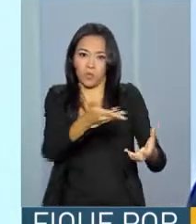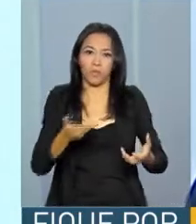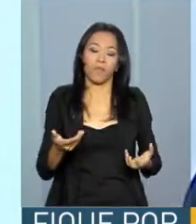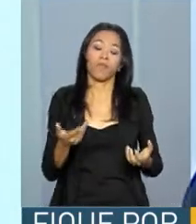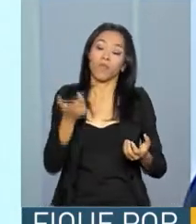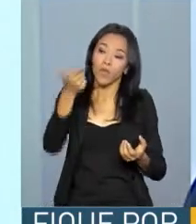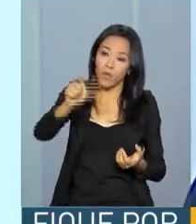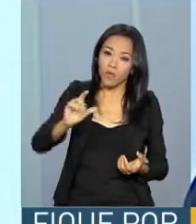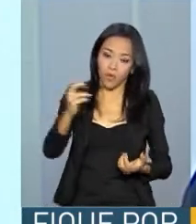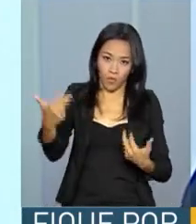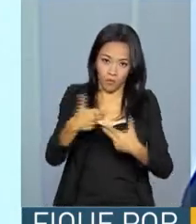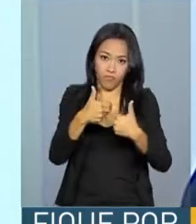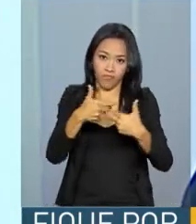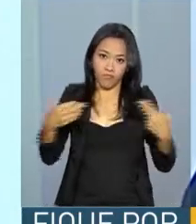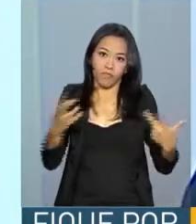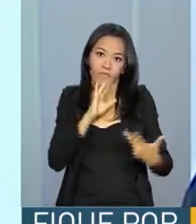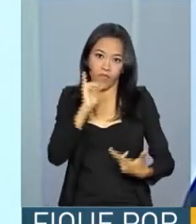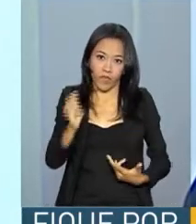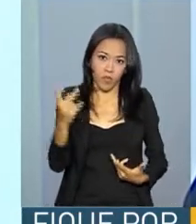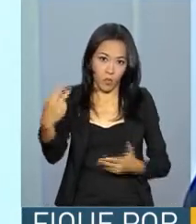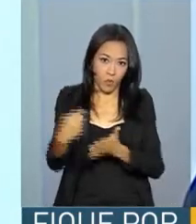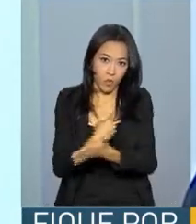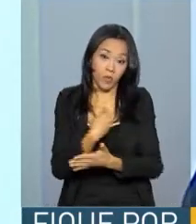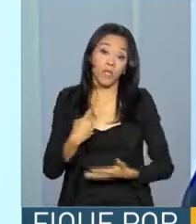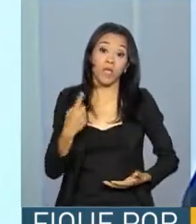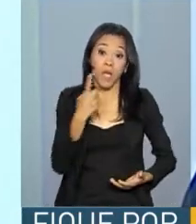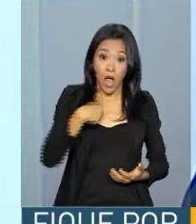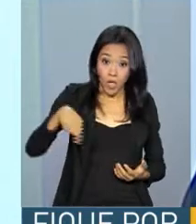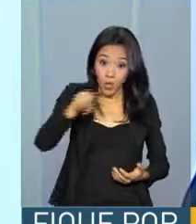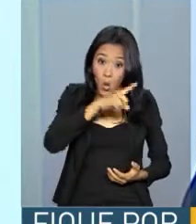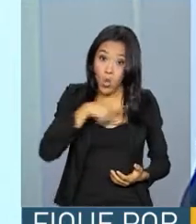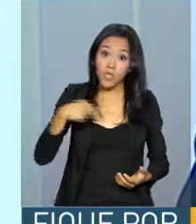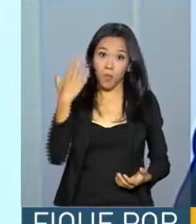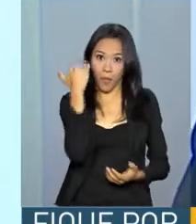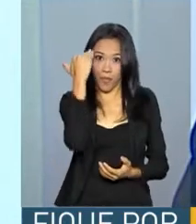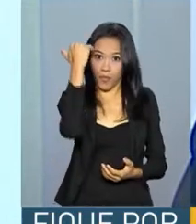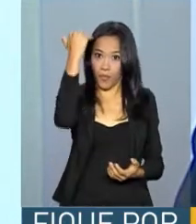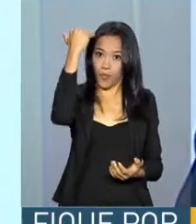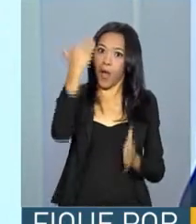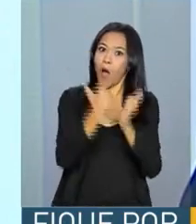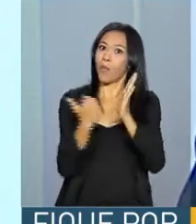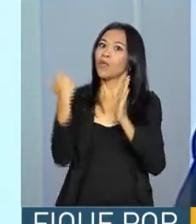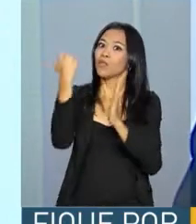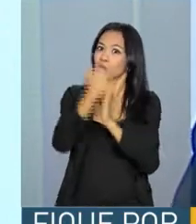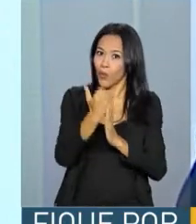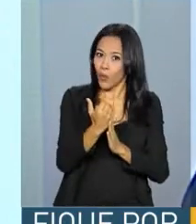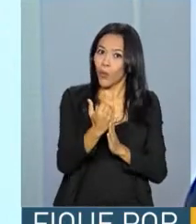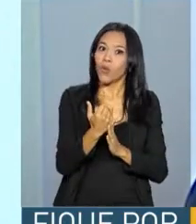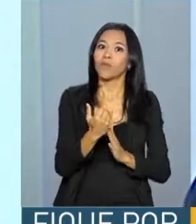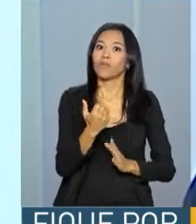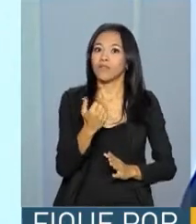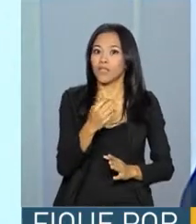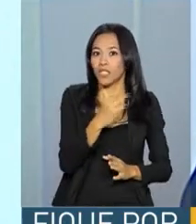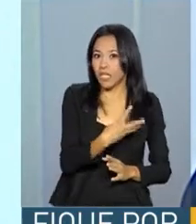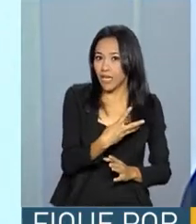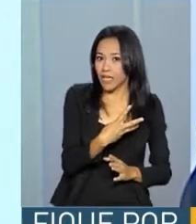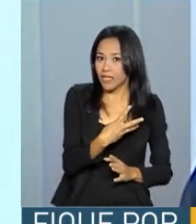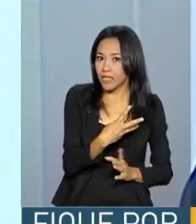pergunta, eu quero dizer que a nossa popularidade aumentou 100%, né? Foi de 3 para 6.